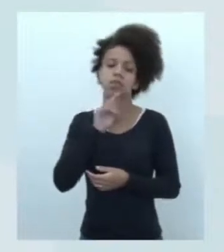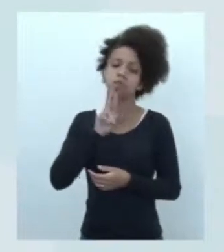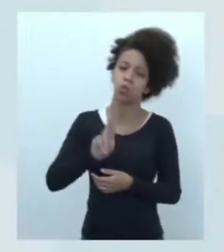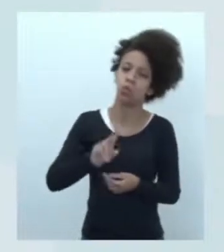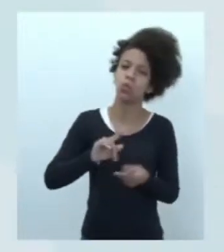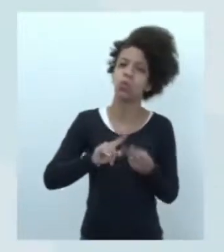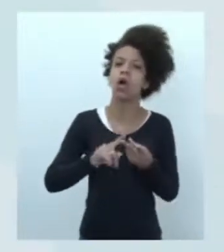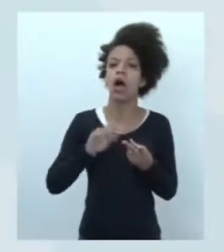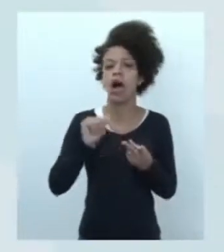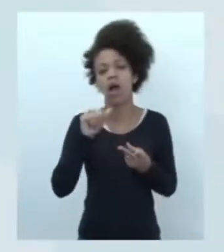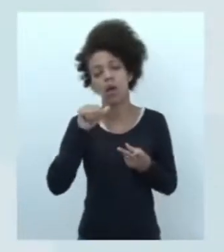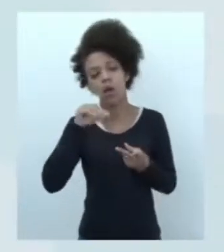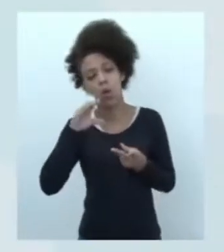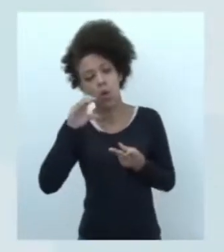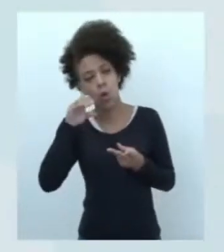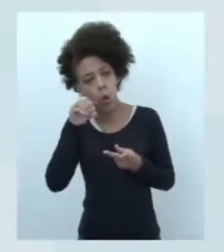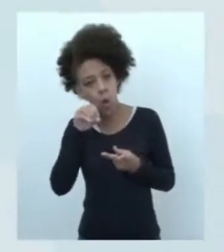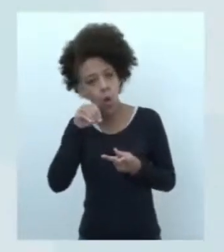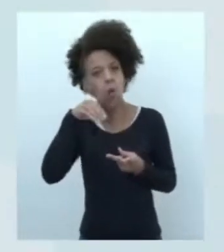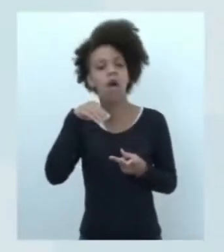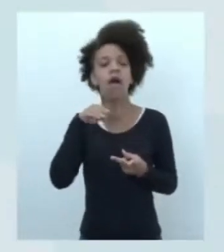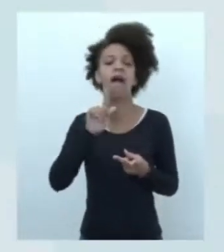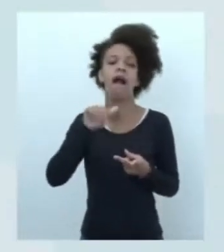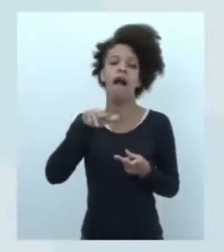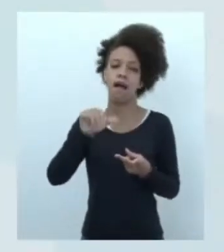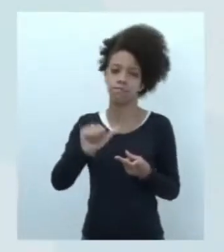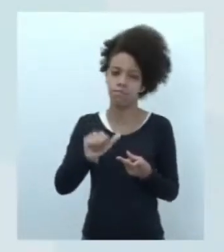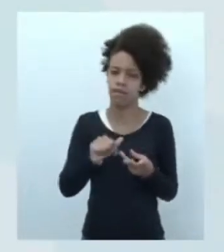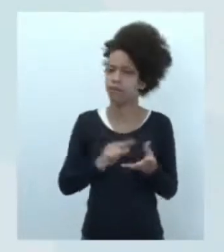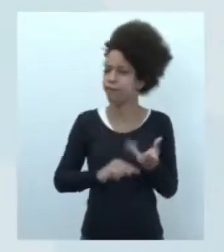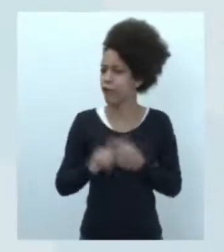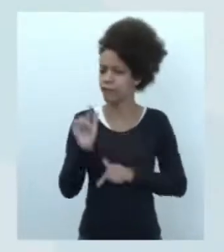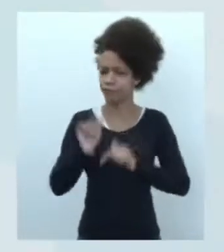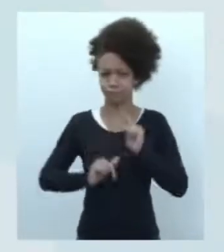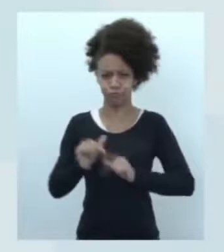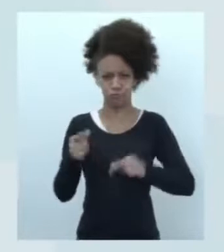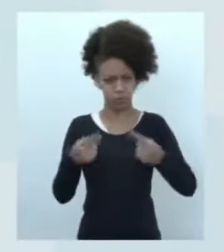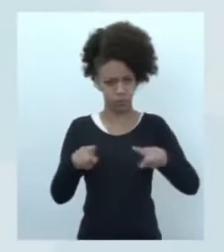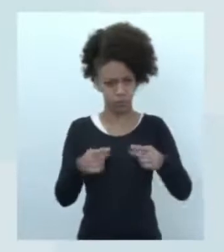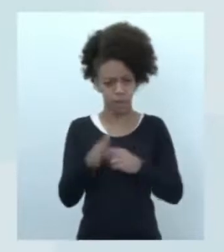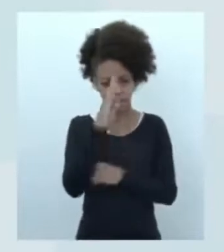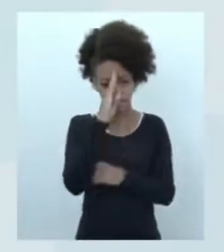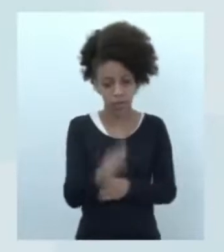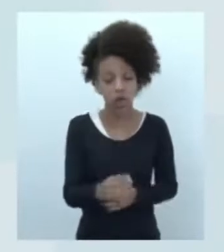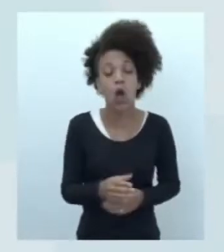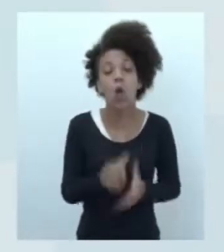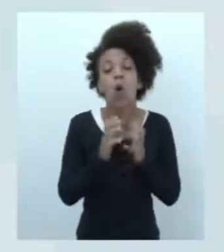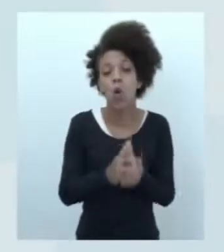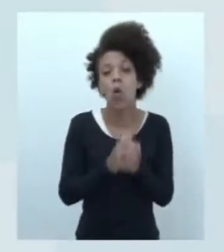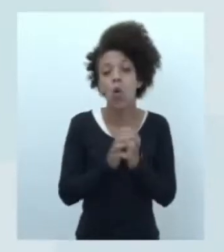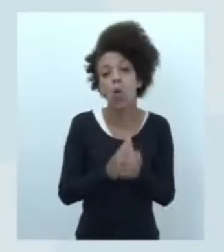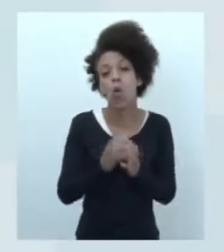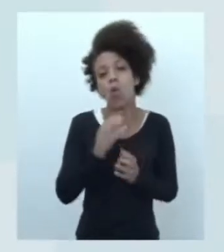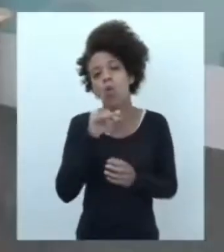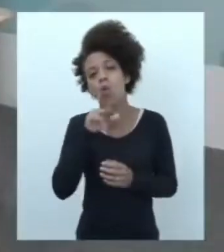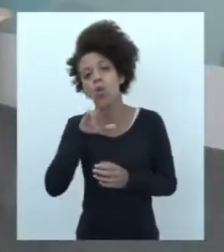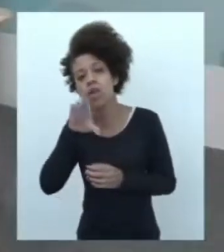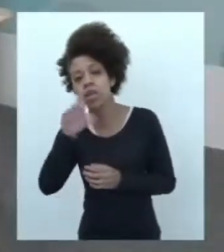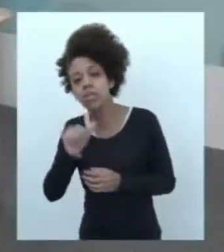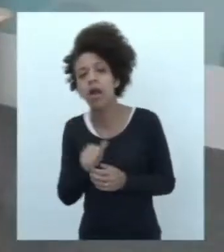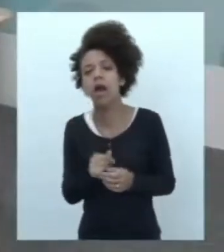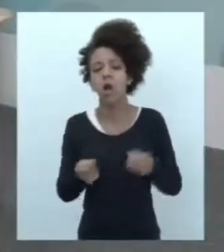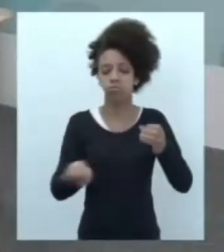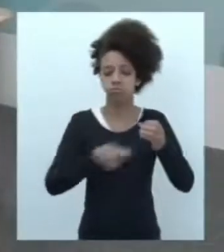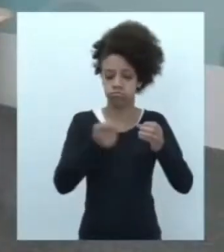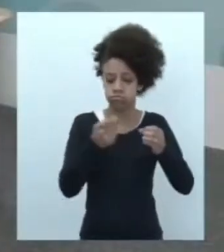cavalhada, e vários instrumentos musicais, né? Principalmente a cuíca, o barimbau,